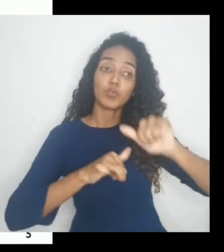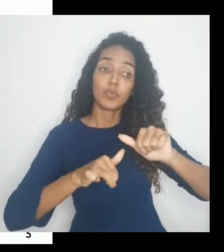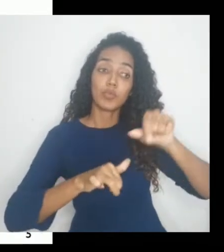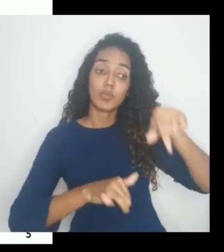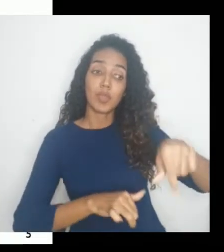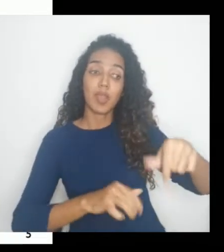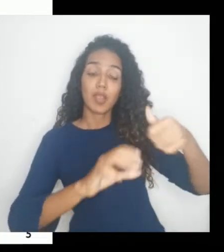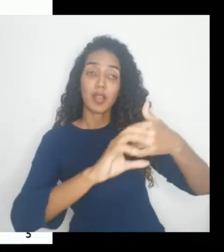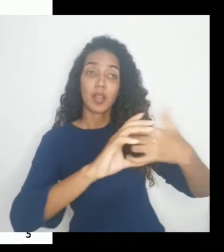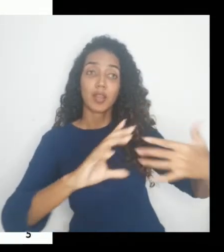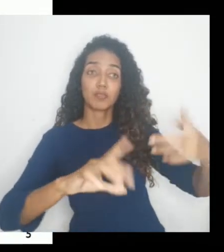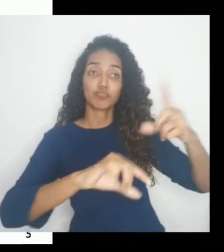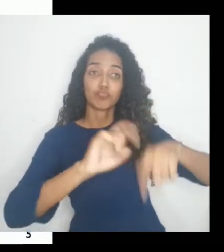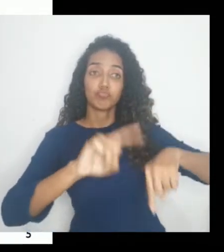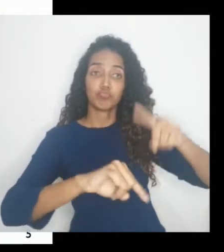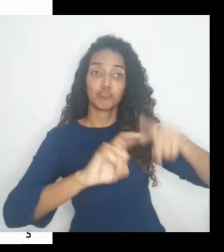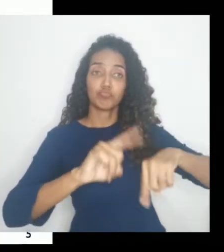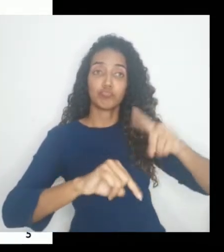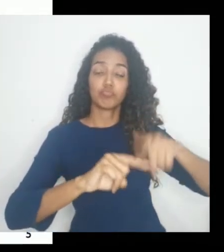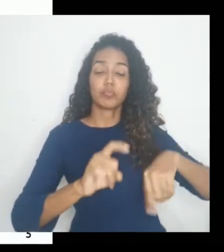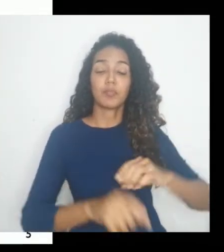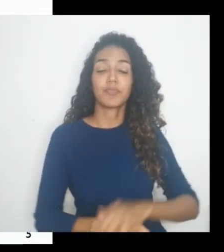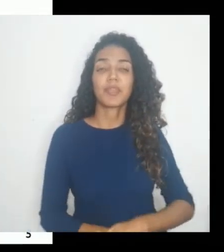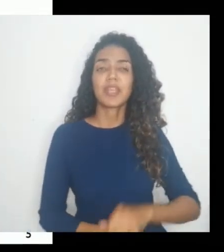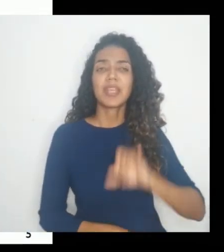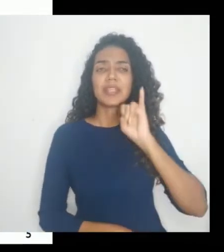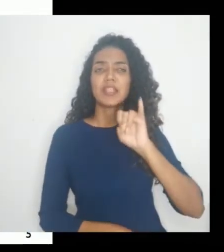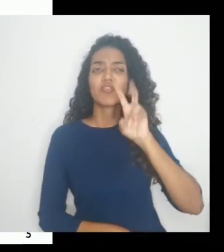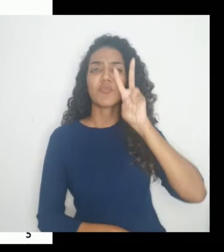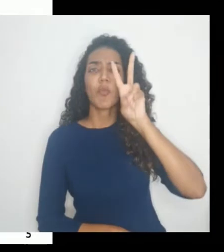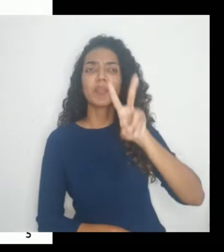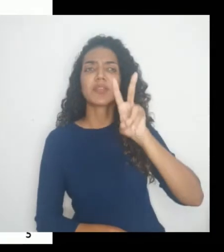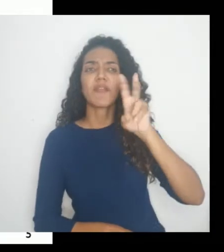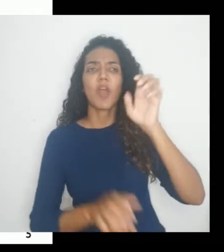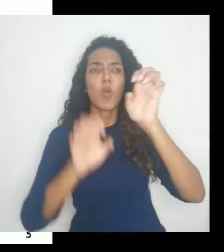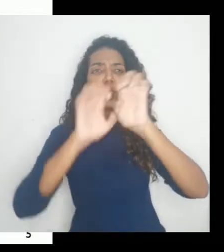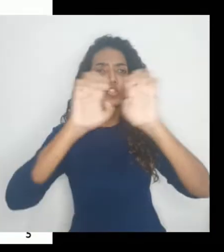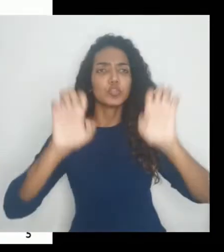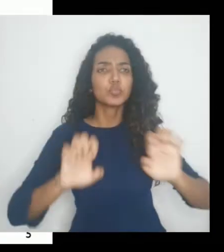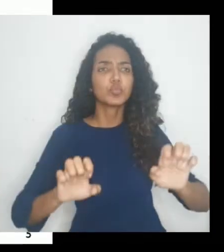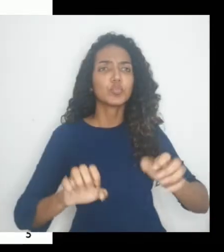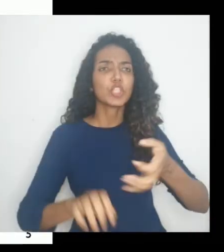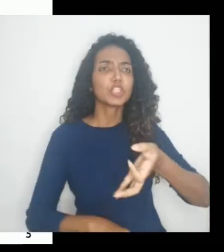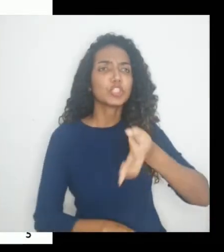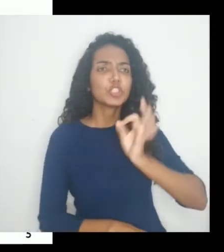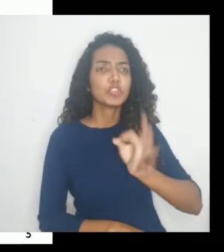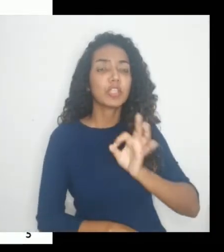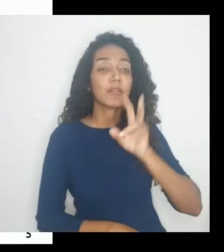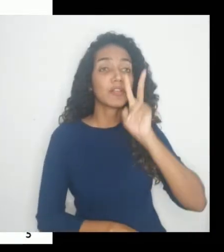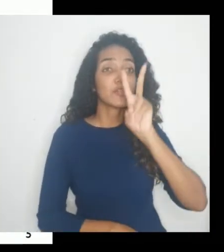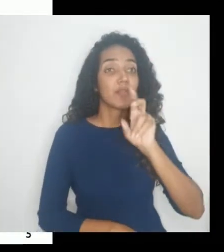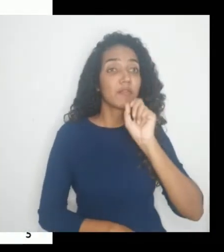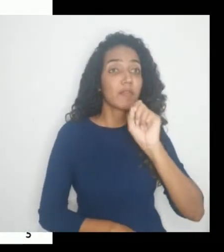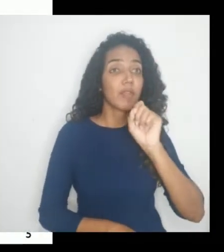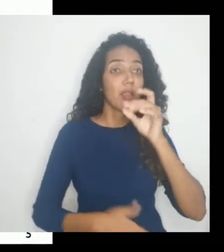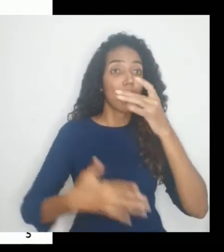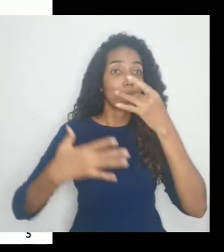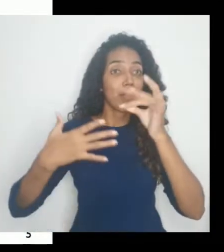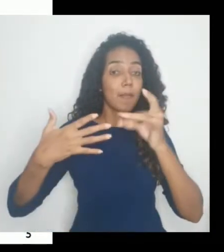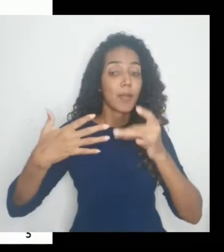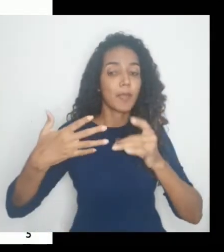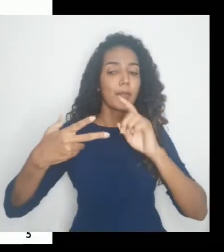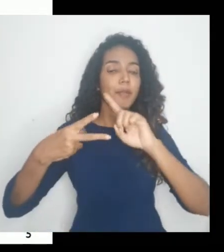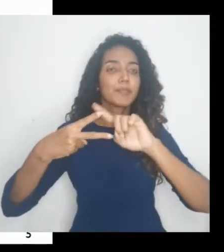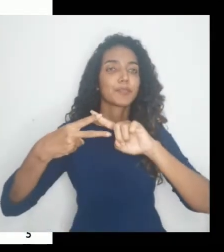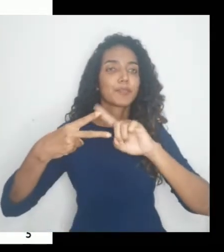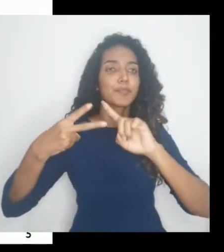for observar a estrutura de qualquer classe em Java, a gente vai sempre ver atributos, construtores e